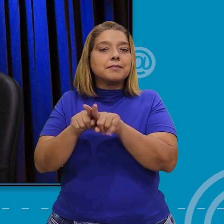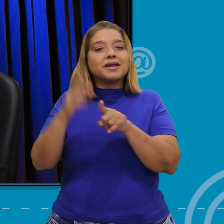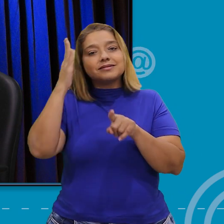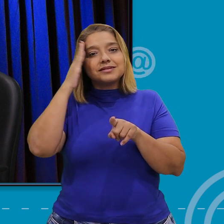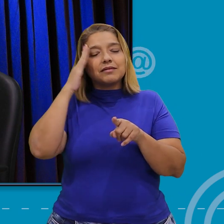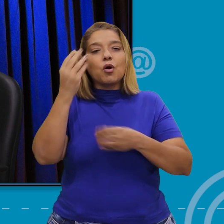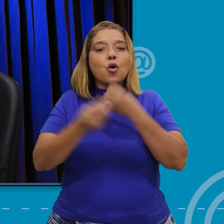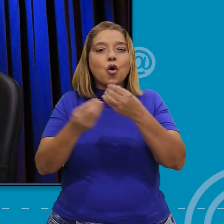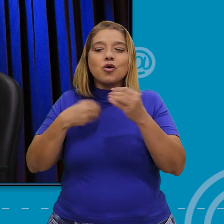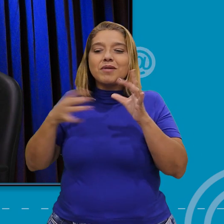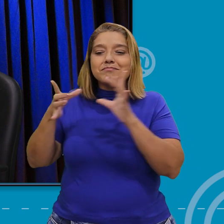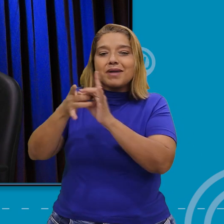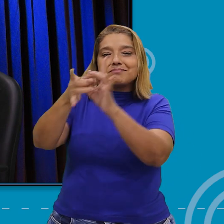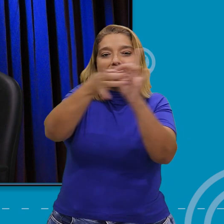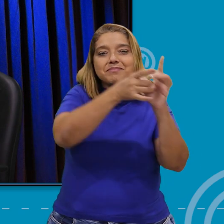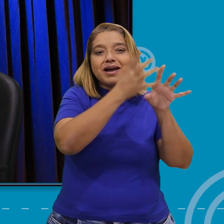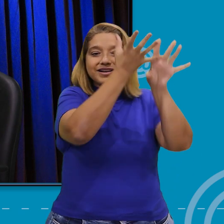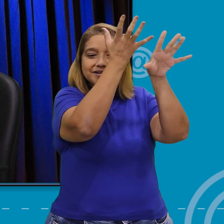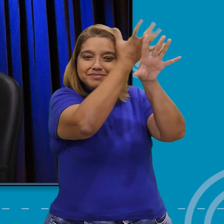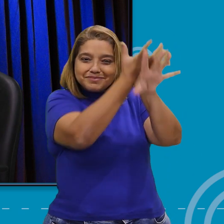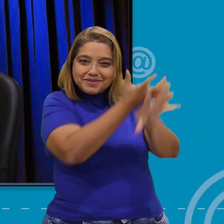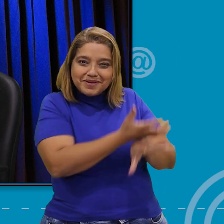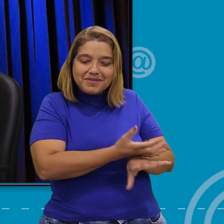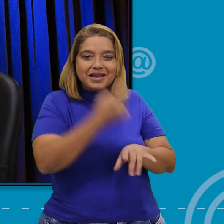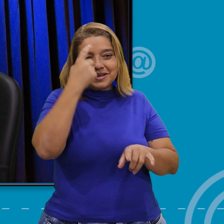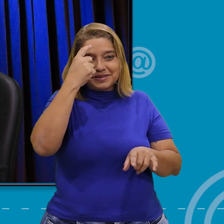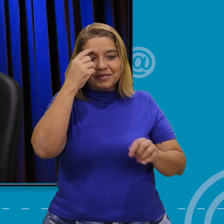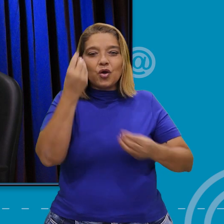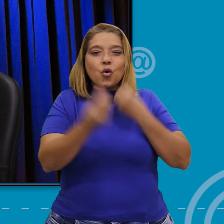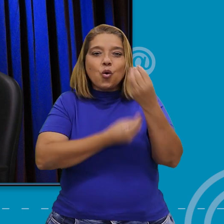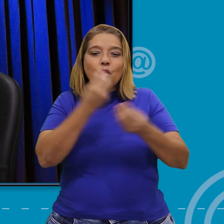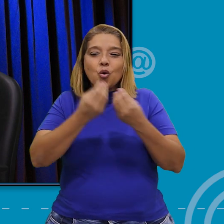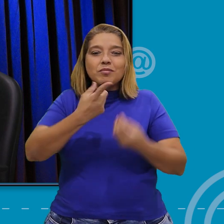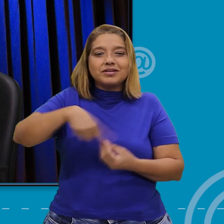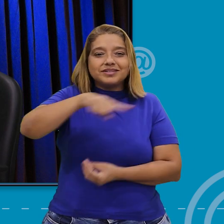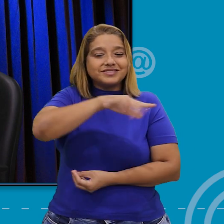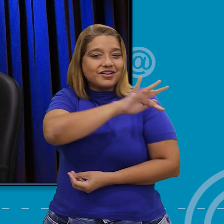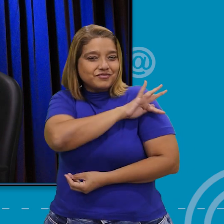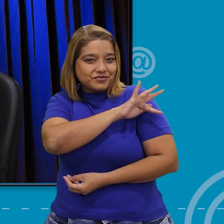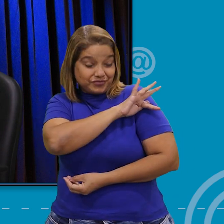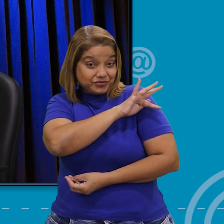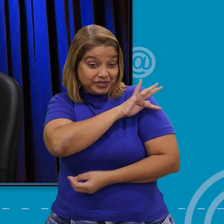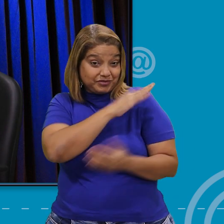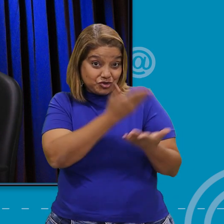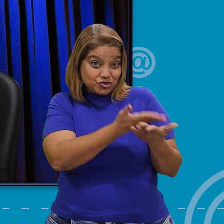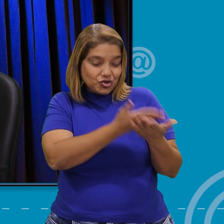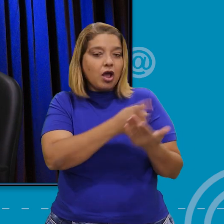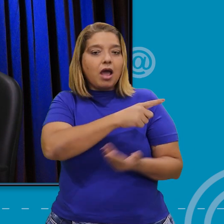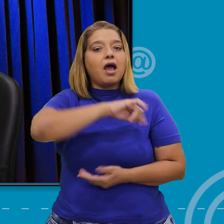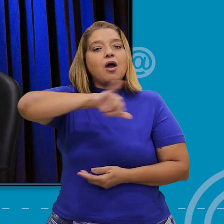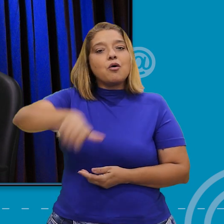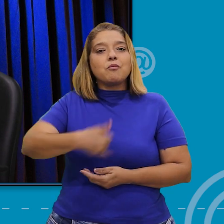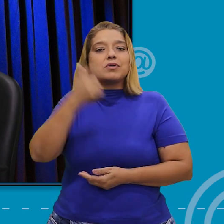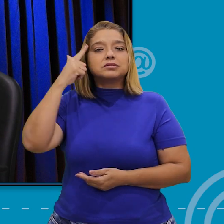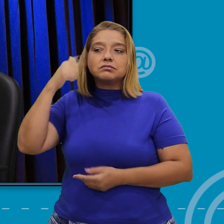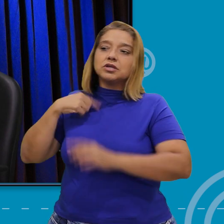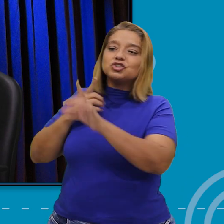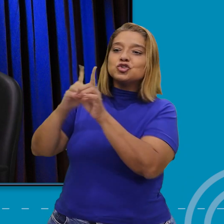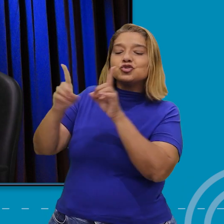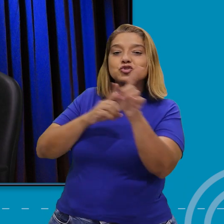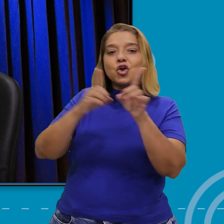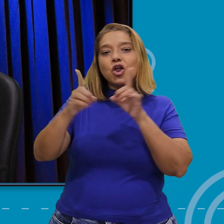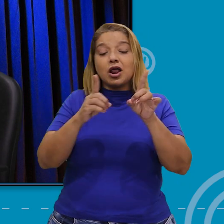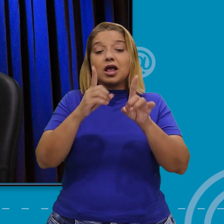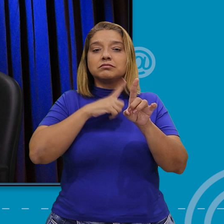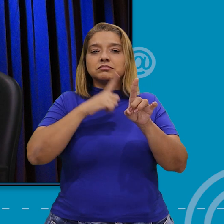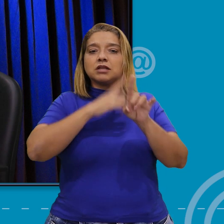da interdisciplinaridade, quando a gente já avança mais lá para a questão do ensino fundamental, então oportuniza dialogar,